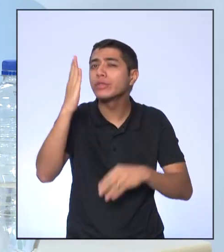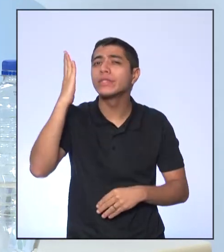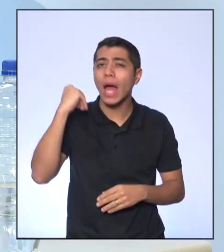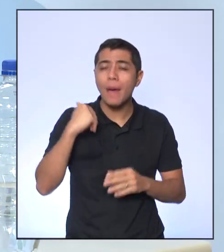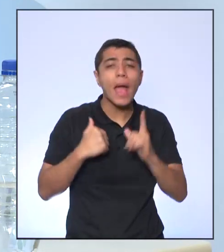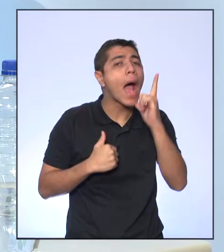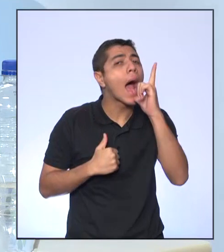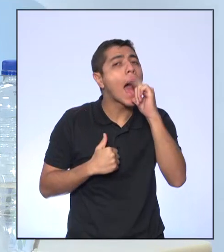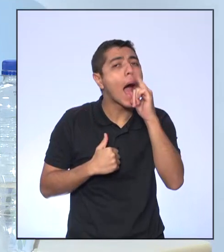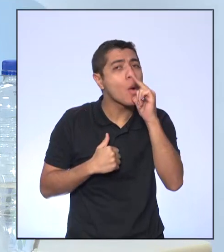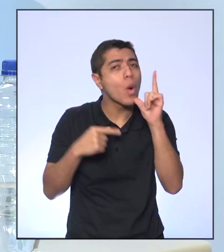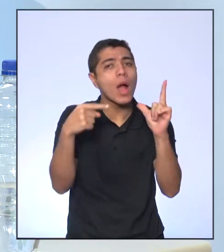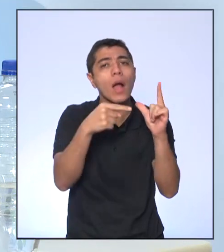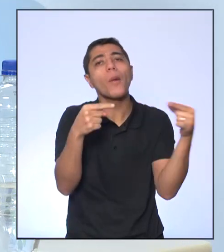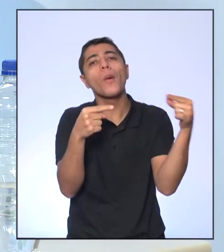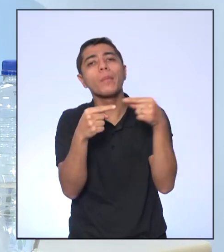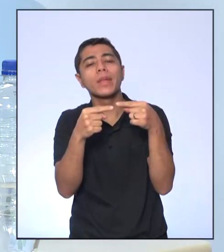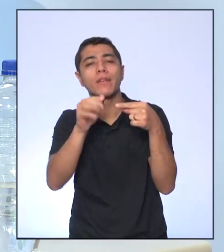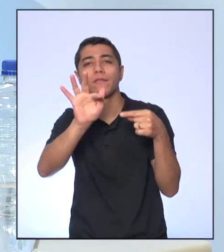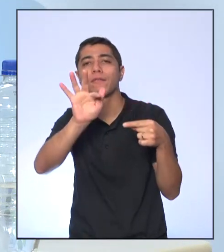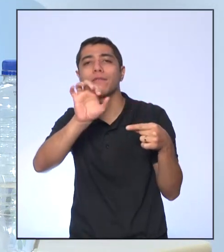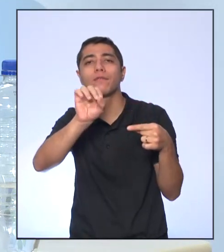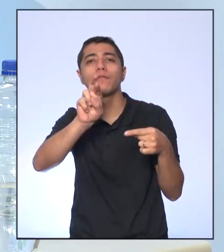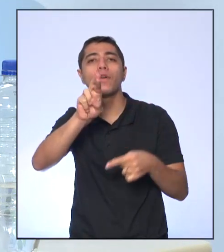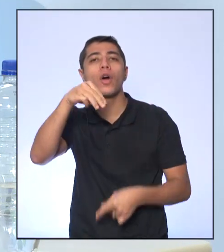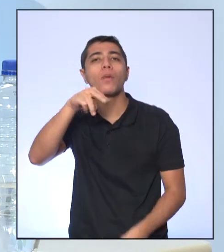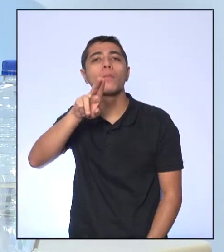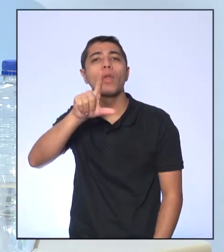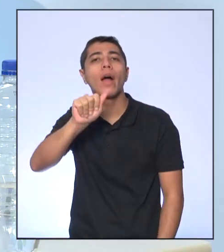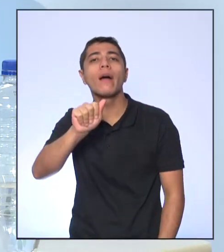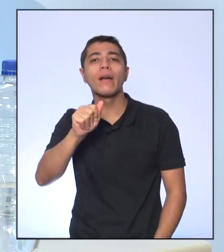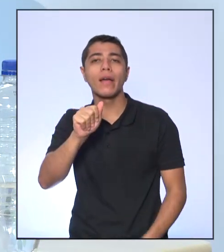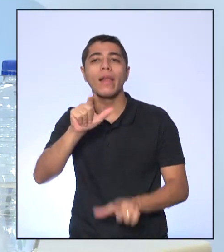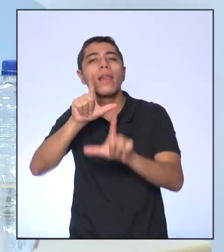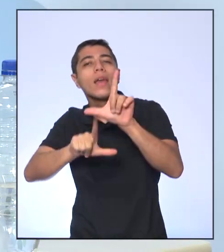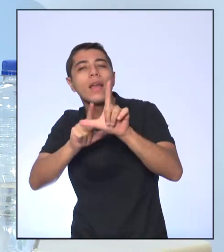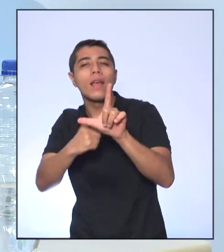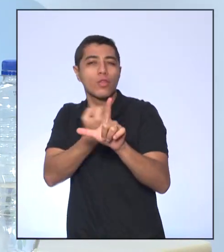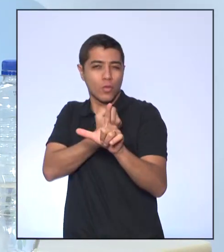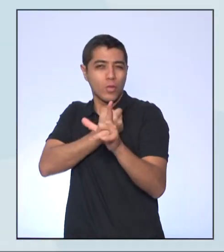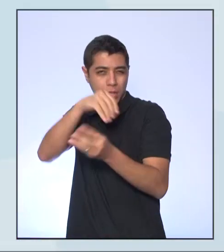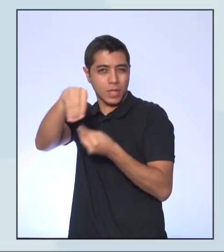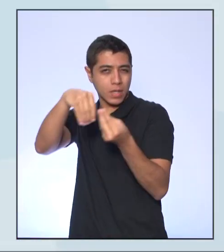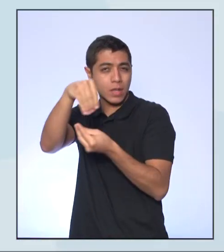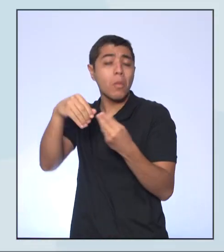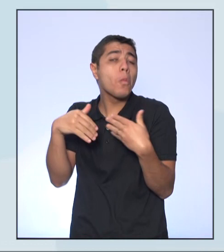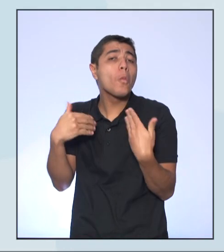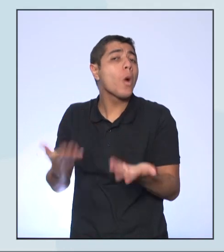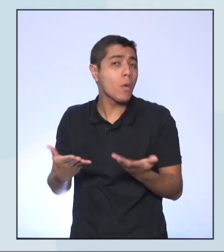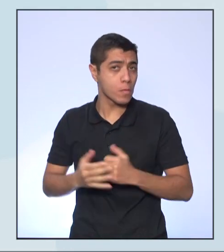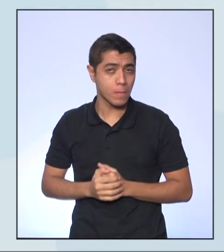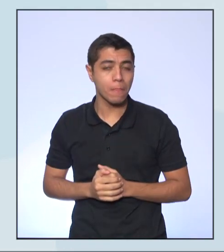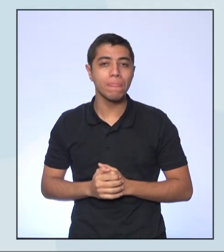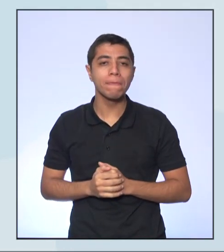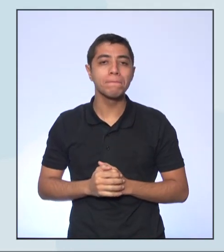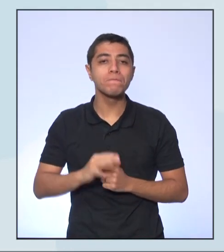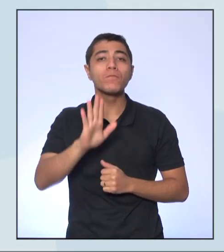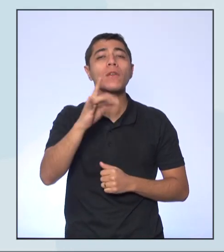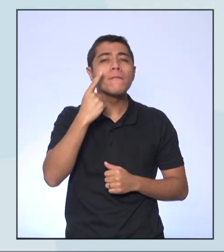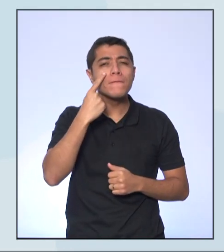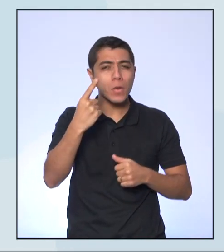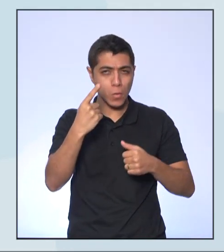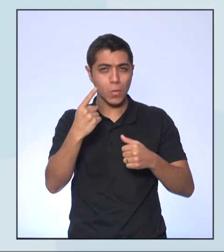e vou colocar a minha fórmula da água, beleza? Não tem uma setinha ali? Essa setinha, ela indica que está